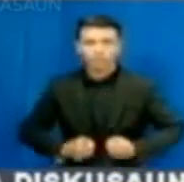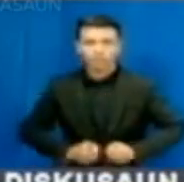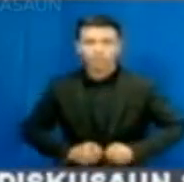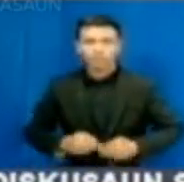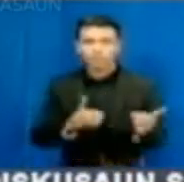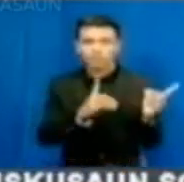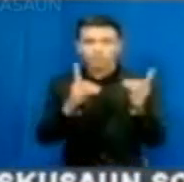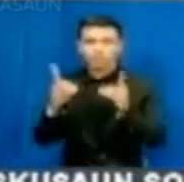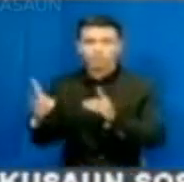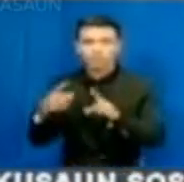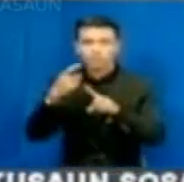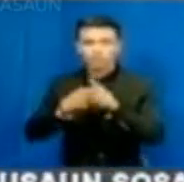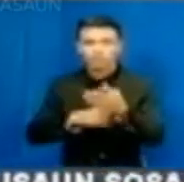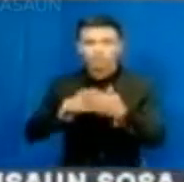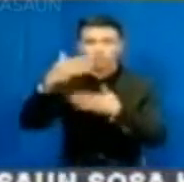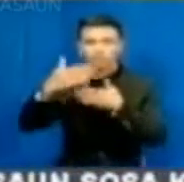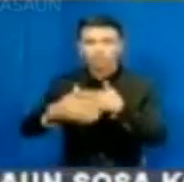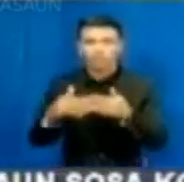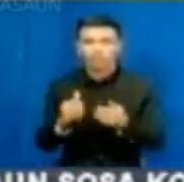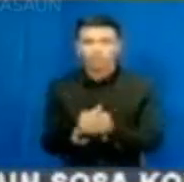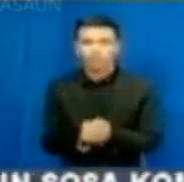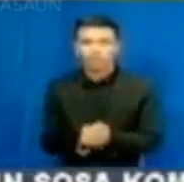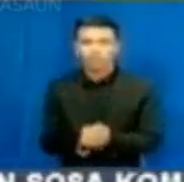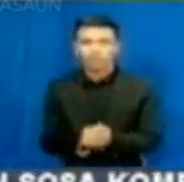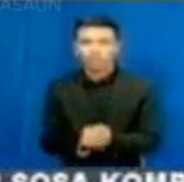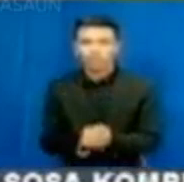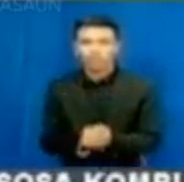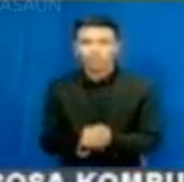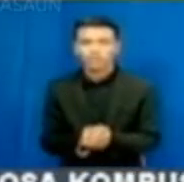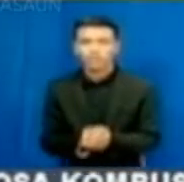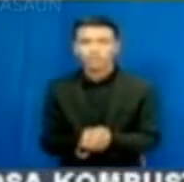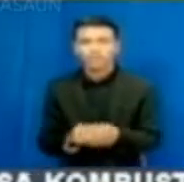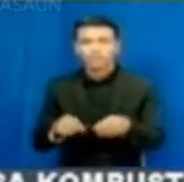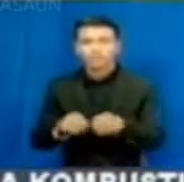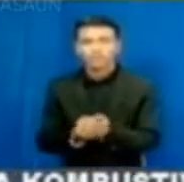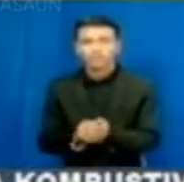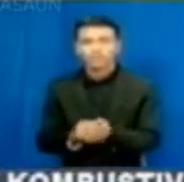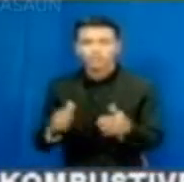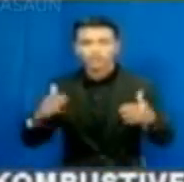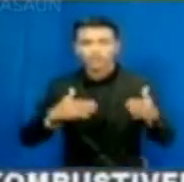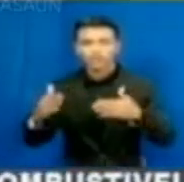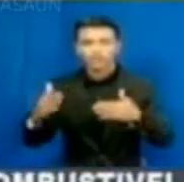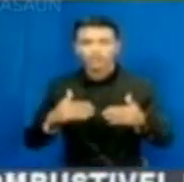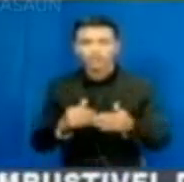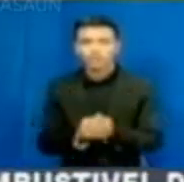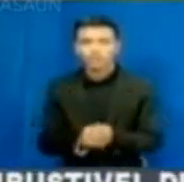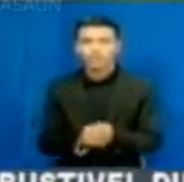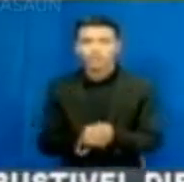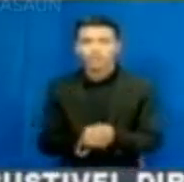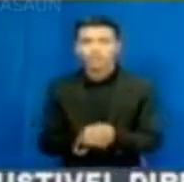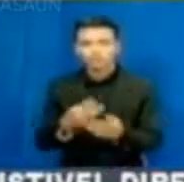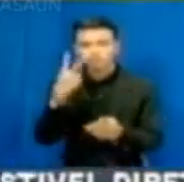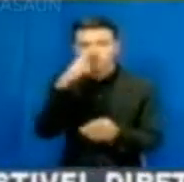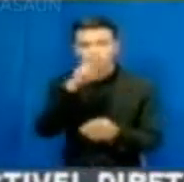se realiza iha fulan oi. Líderes comunitários sobre o papel do governo. Organiza, mobiliza, não se sensibiliza, ou não se utiliza,